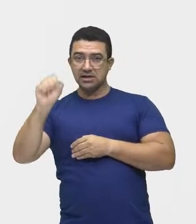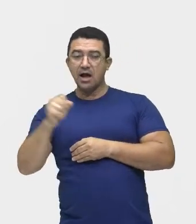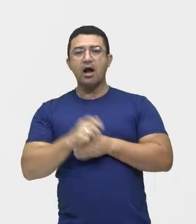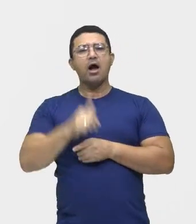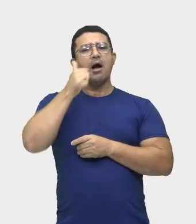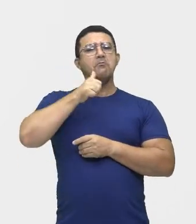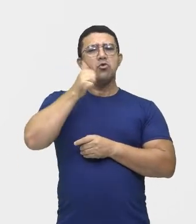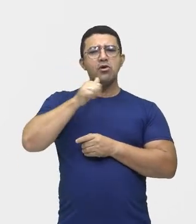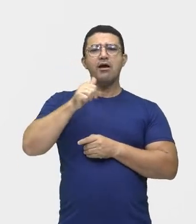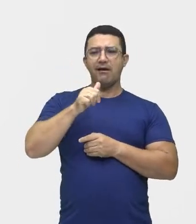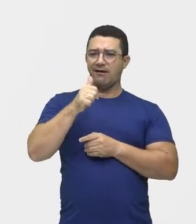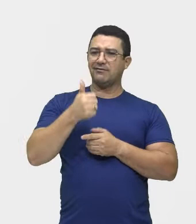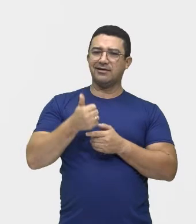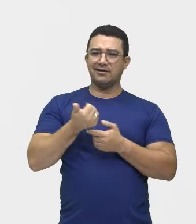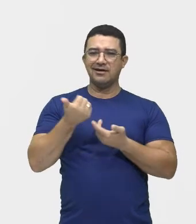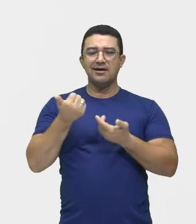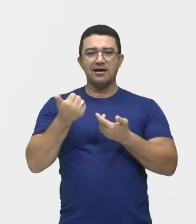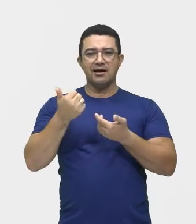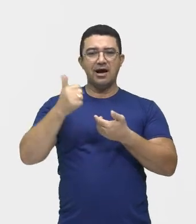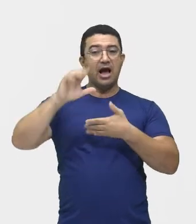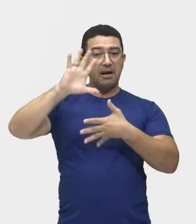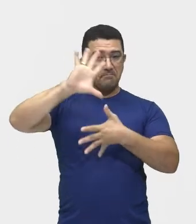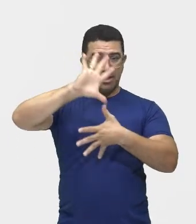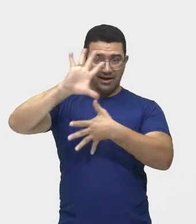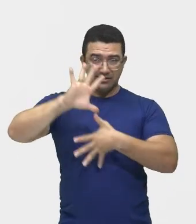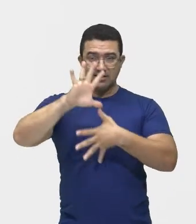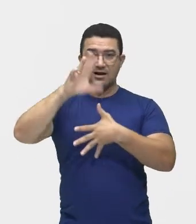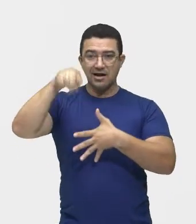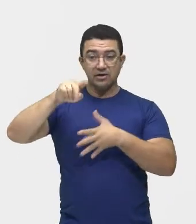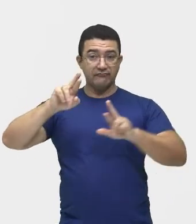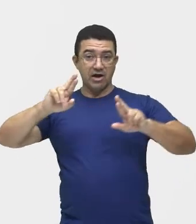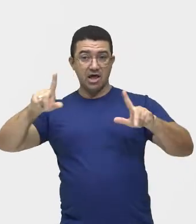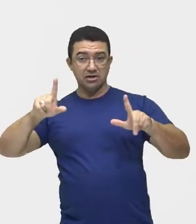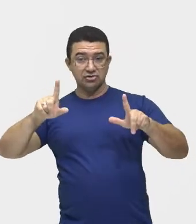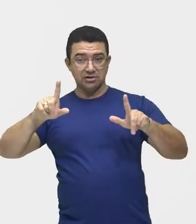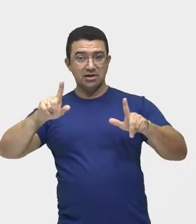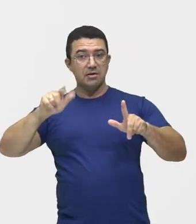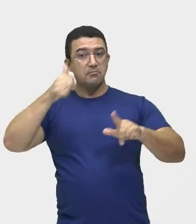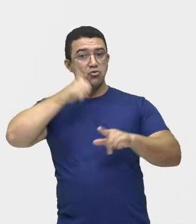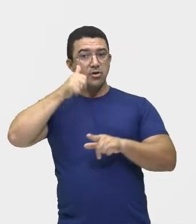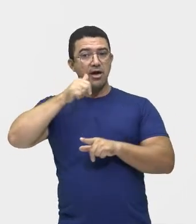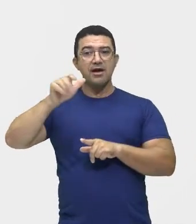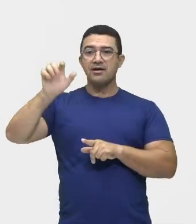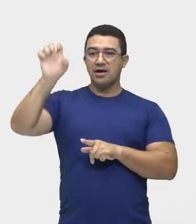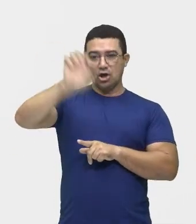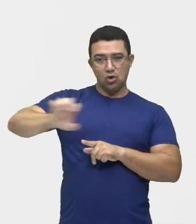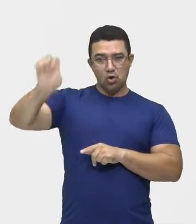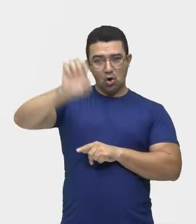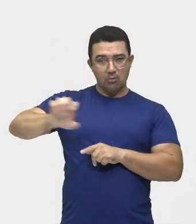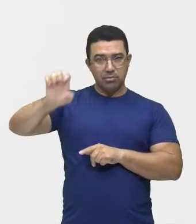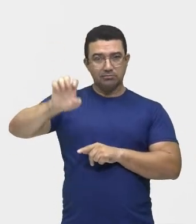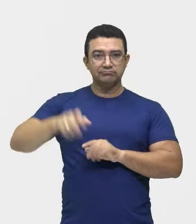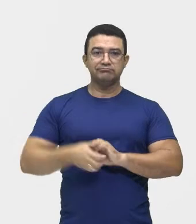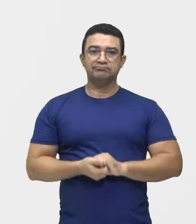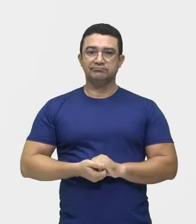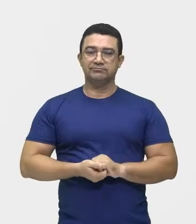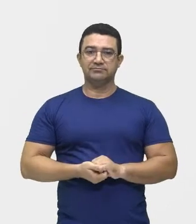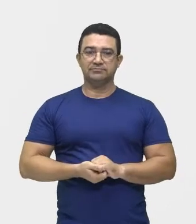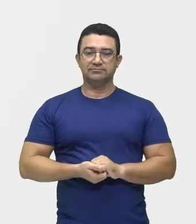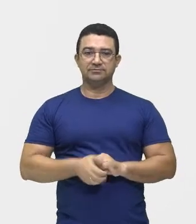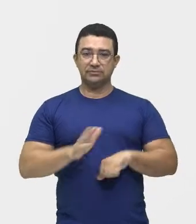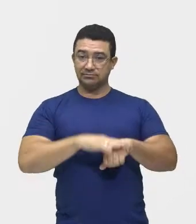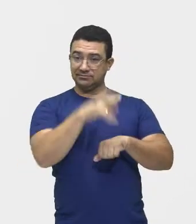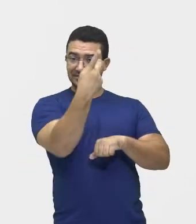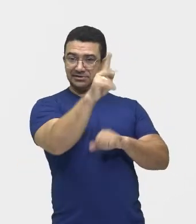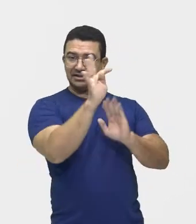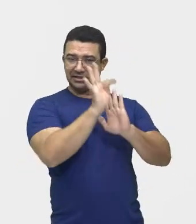eram muito mais liberadas que as europeias. É um texto do historiador Leandro Carnal, do seu livro História dos